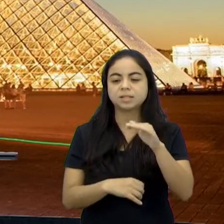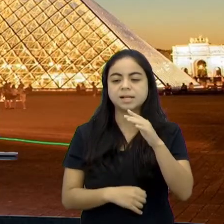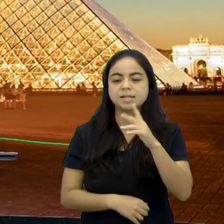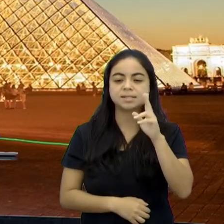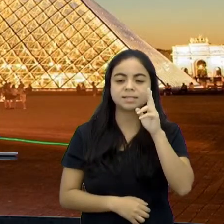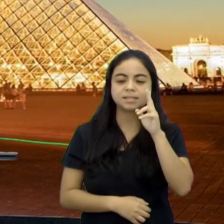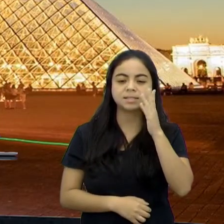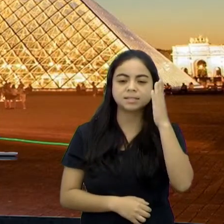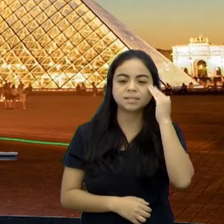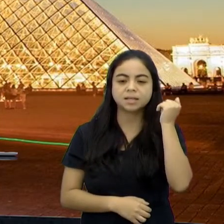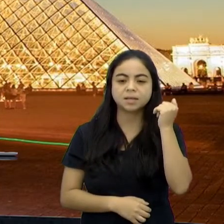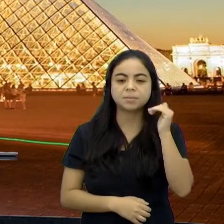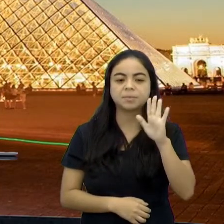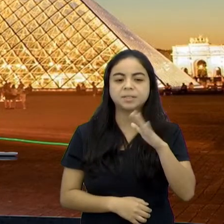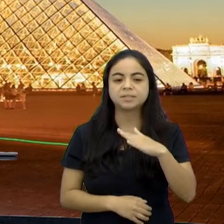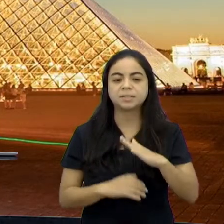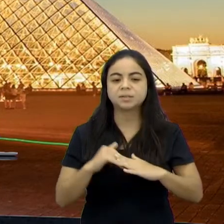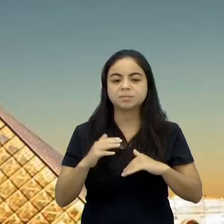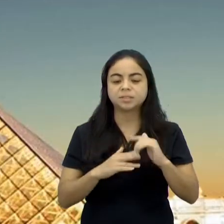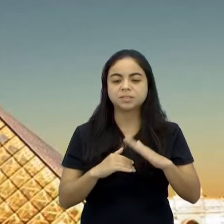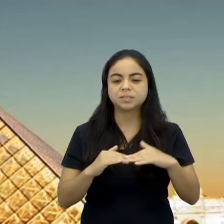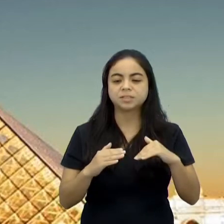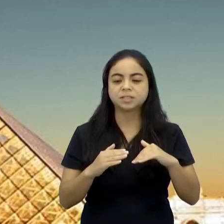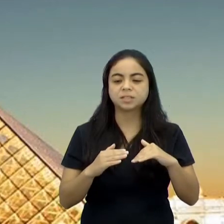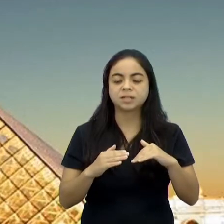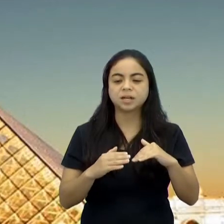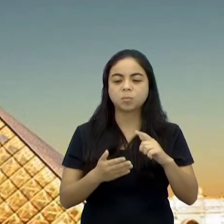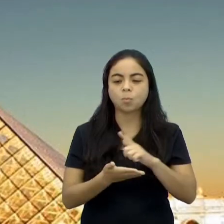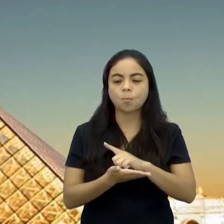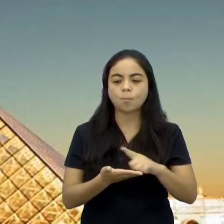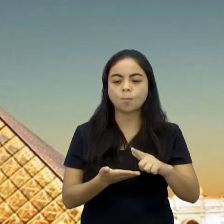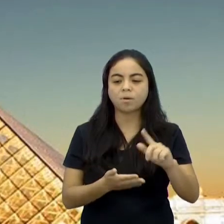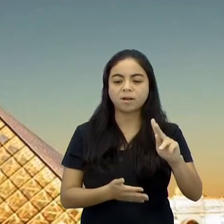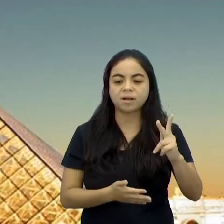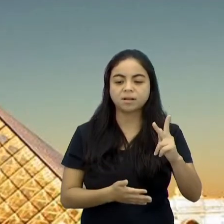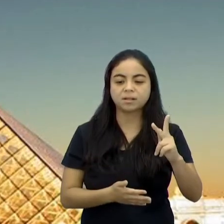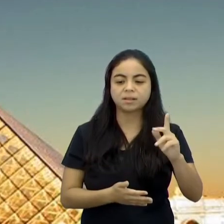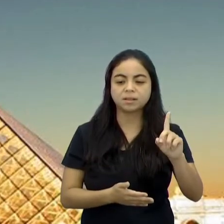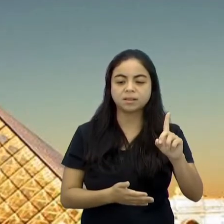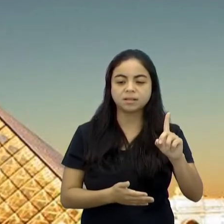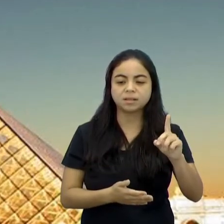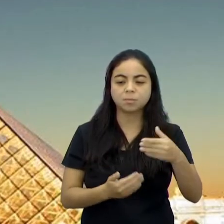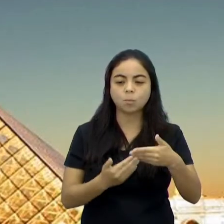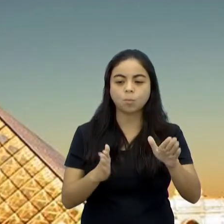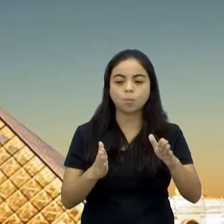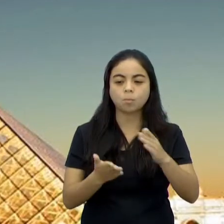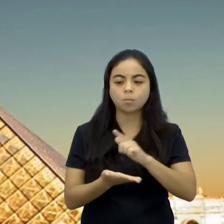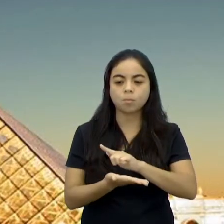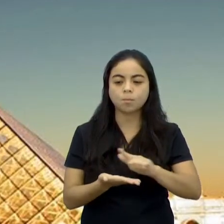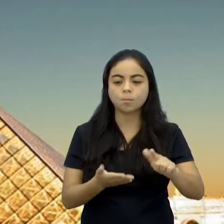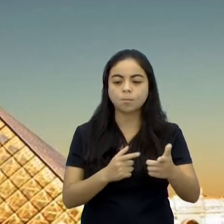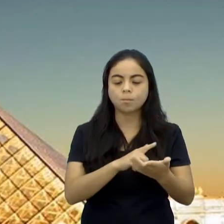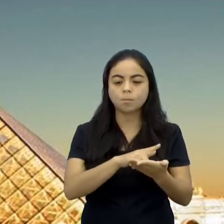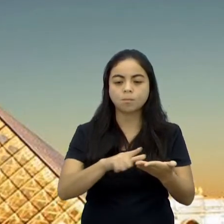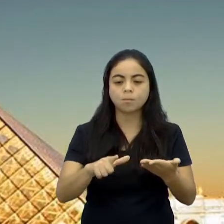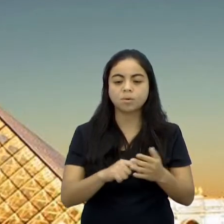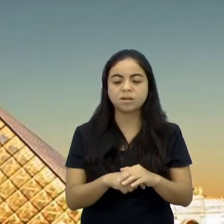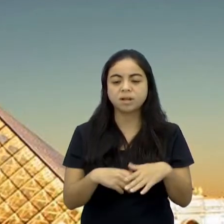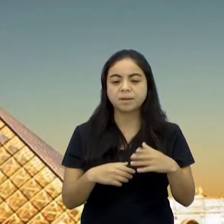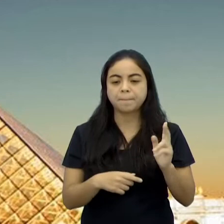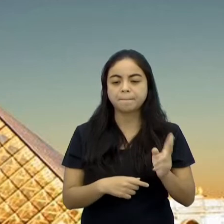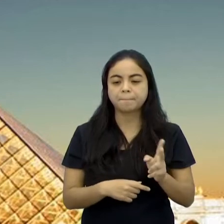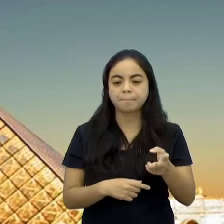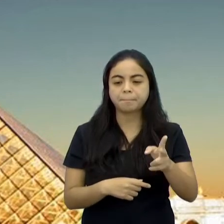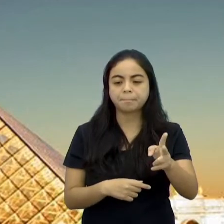né? A gente tem esse hábito de vou limpar a HD, abrir espaço, e muito pouca coisa a gente vai